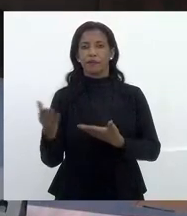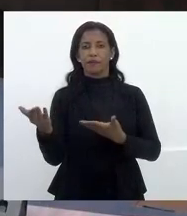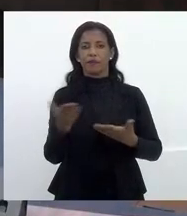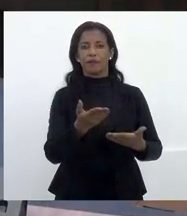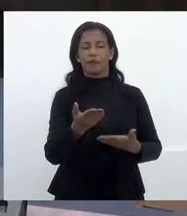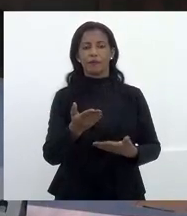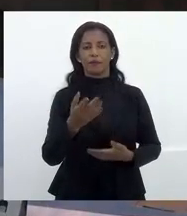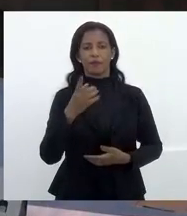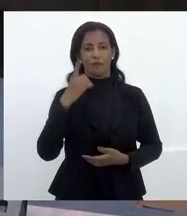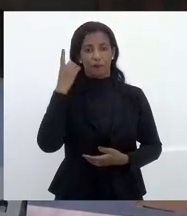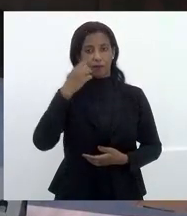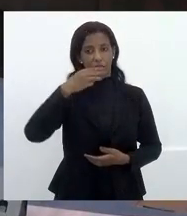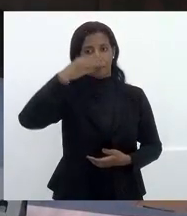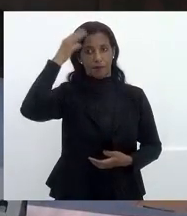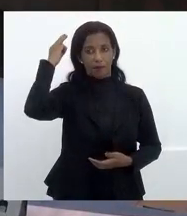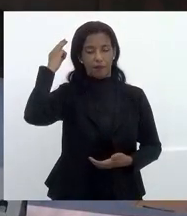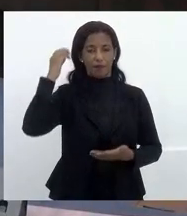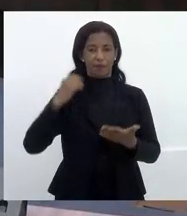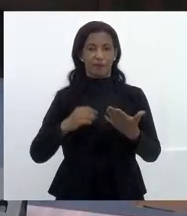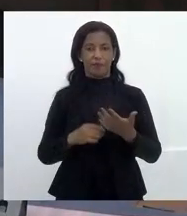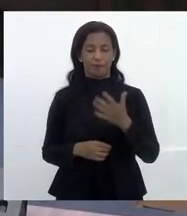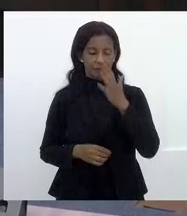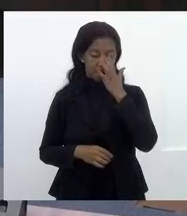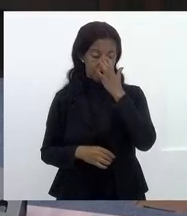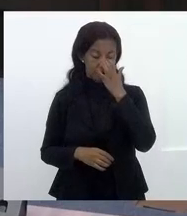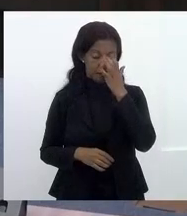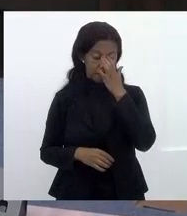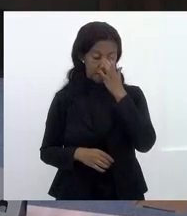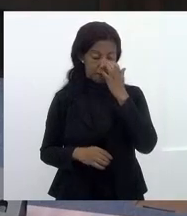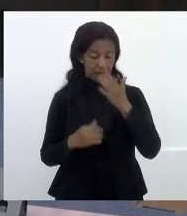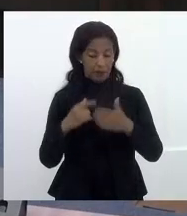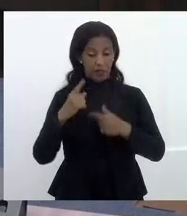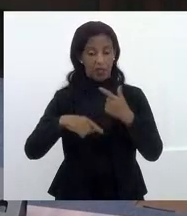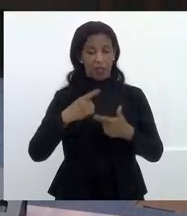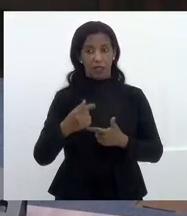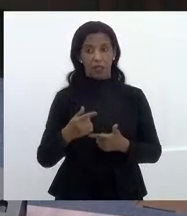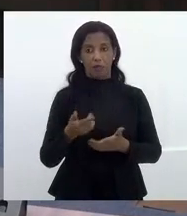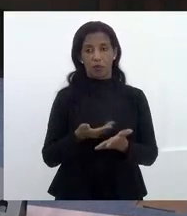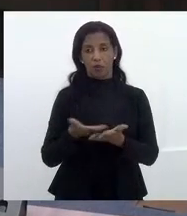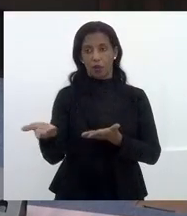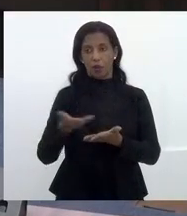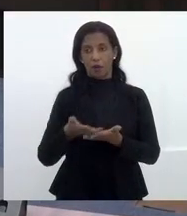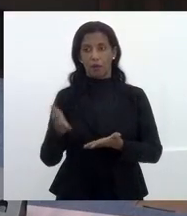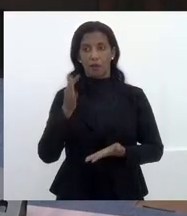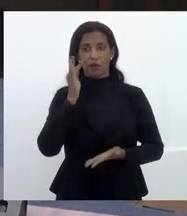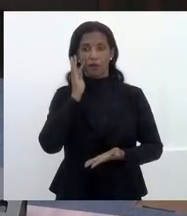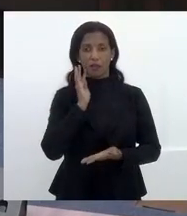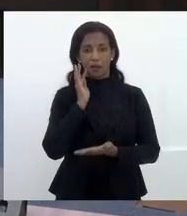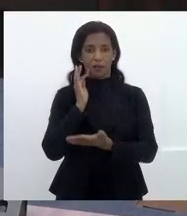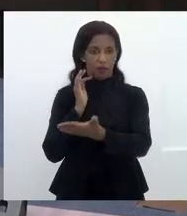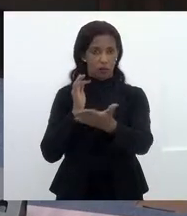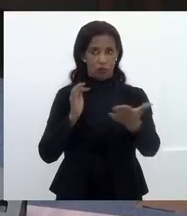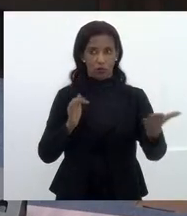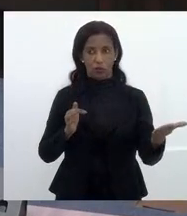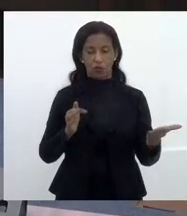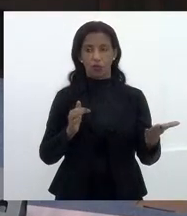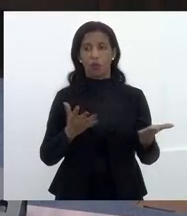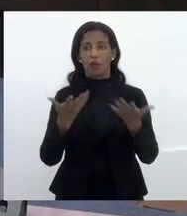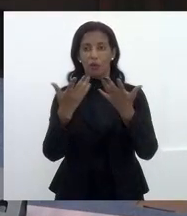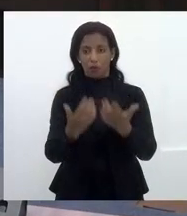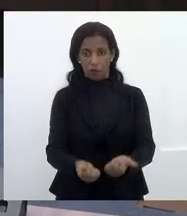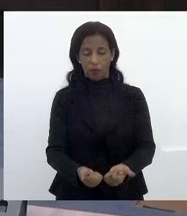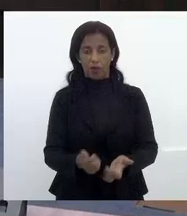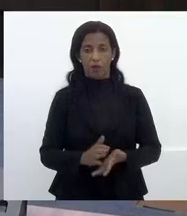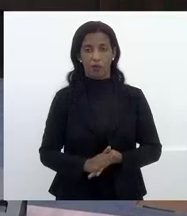deputado Márcio Pacheco bom e depois de antes do encaminhamento do deputado Serafina e das demais falas